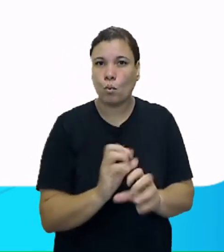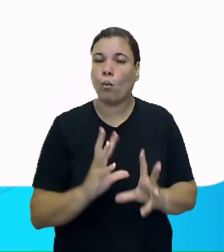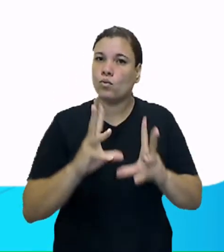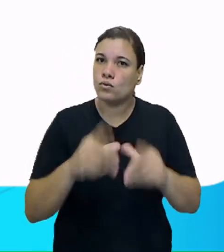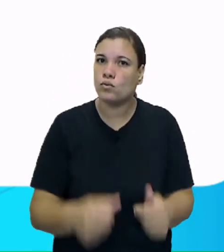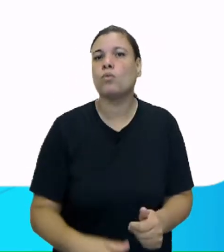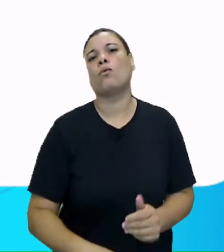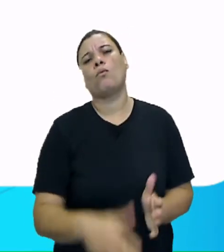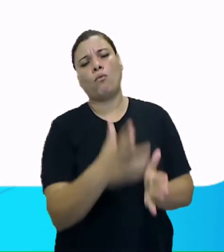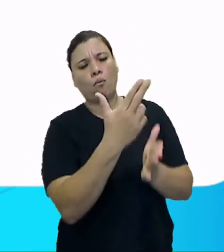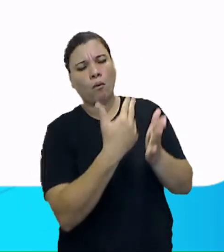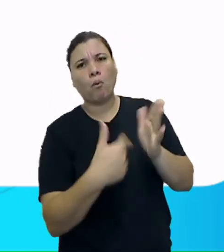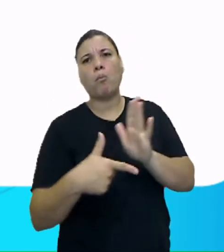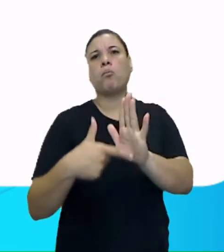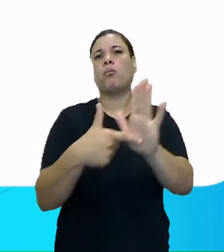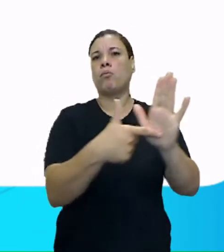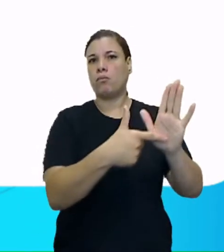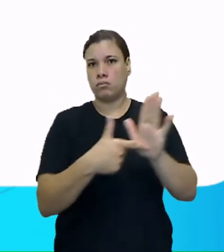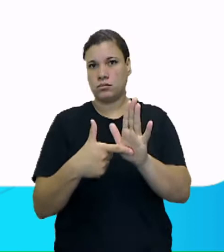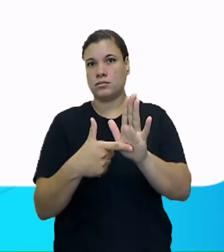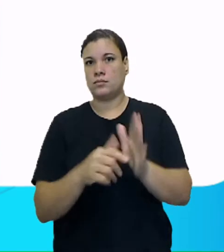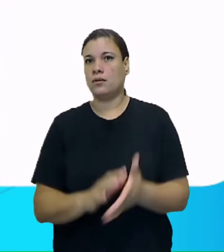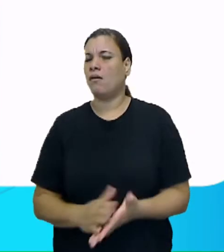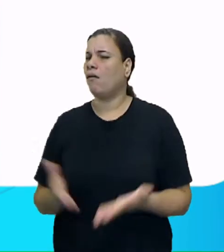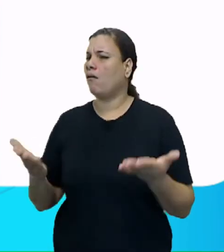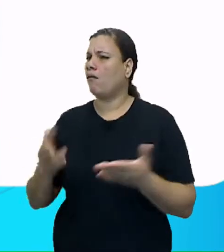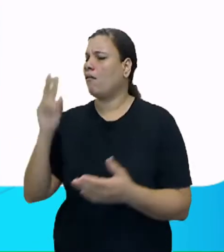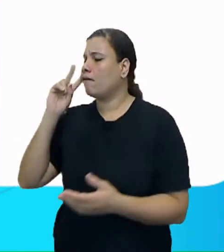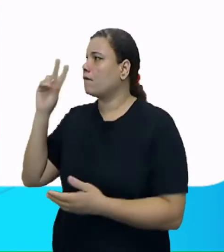escrito. Observem a imagem a seguir.